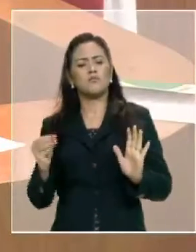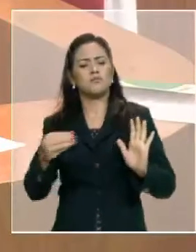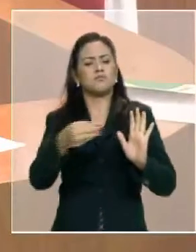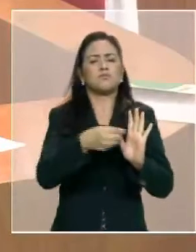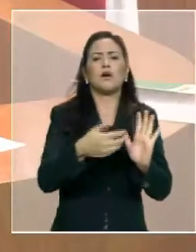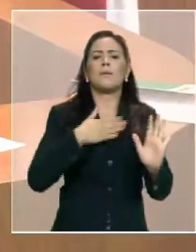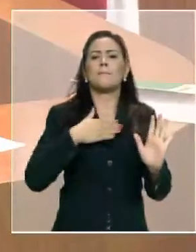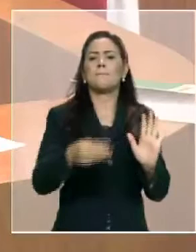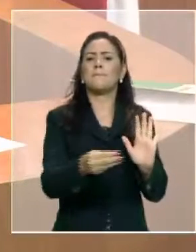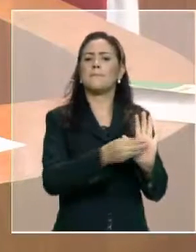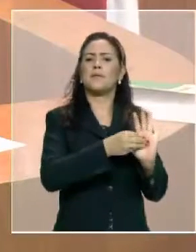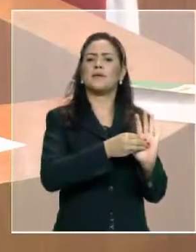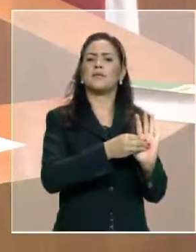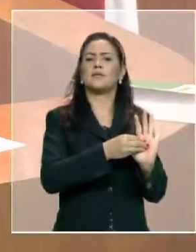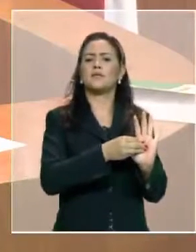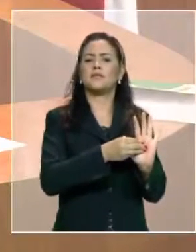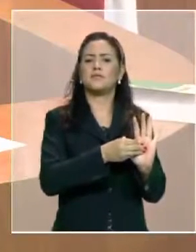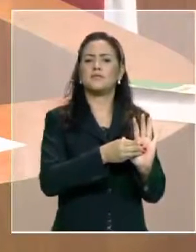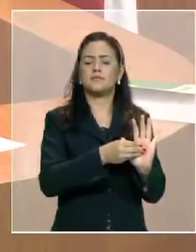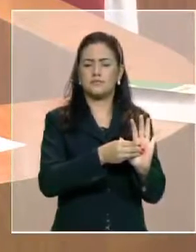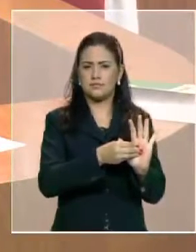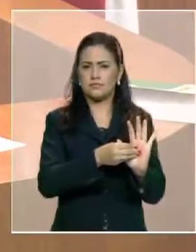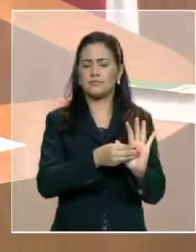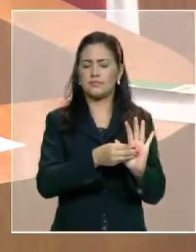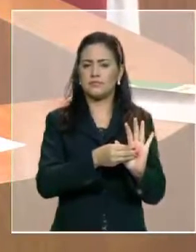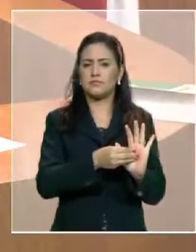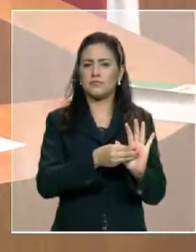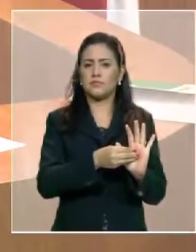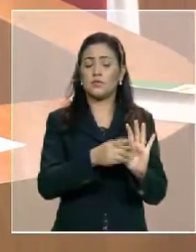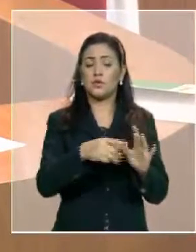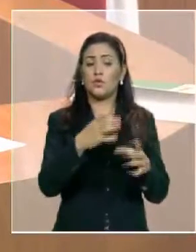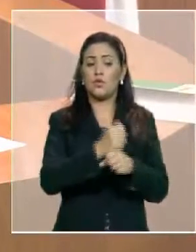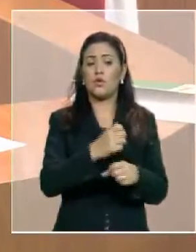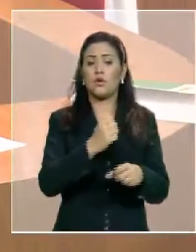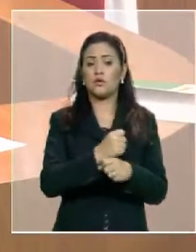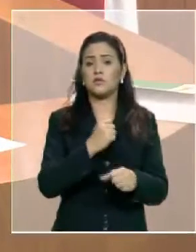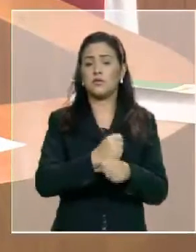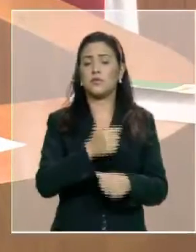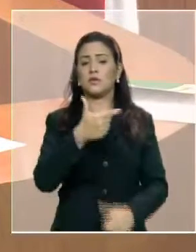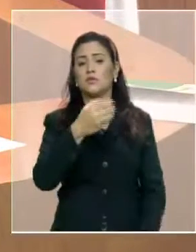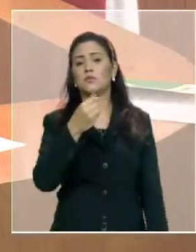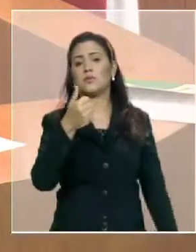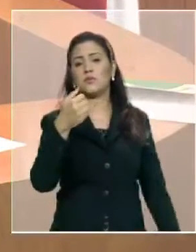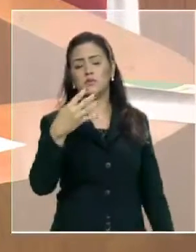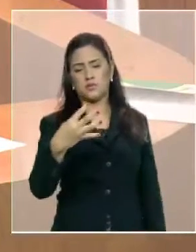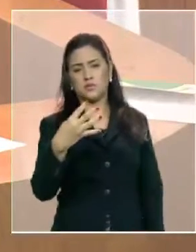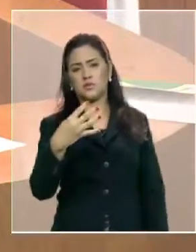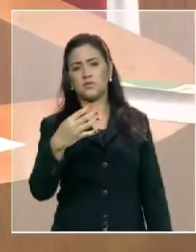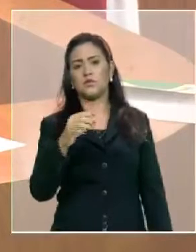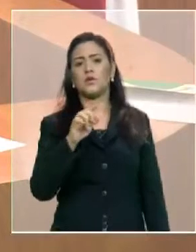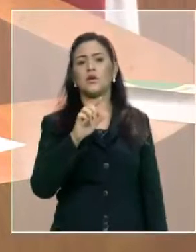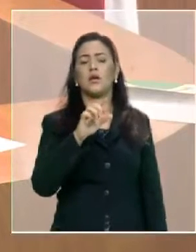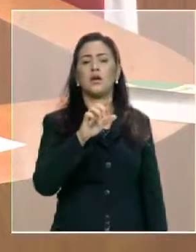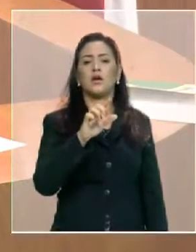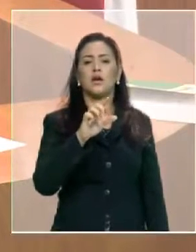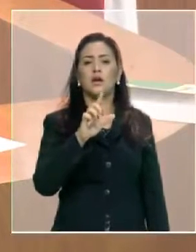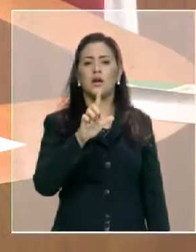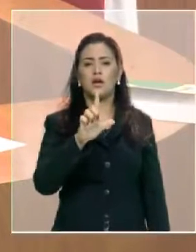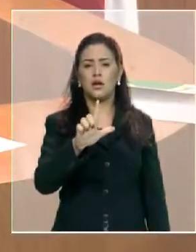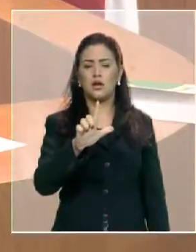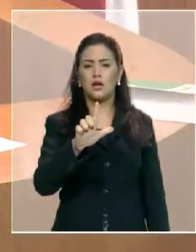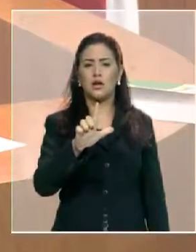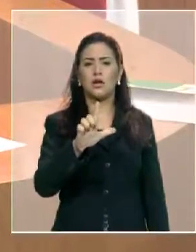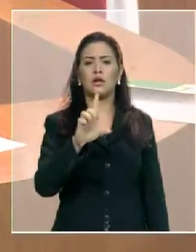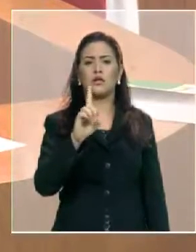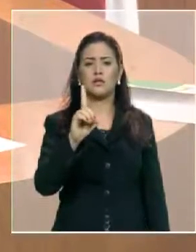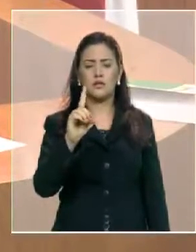como seu pai, no orçamento do ano passado. A lei de diretrizes orçamentárias